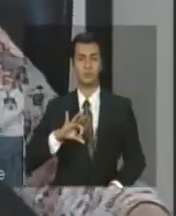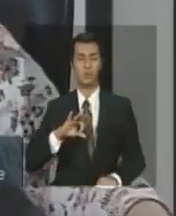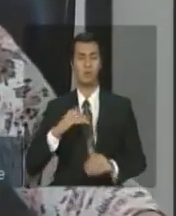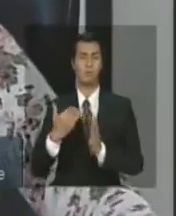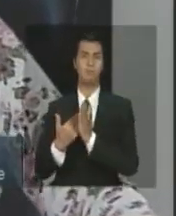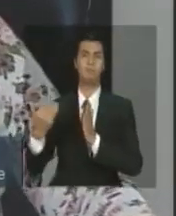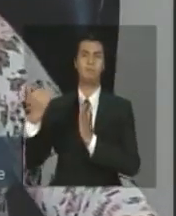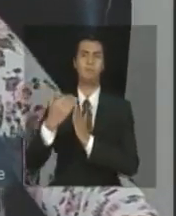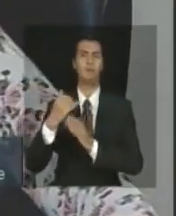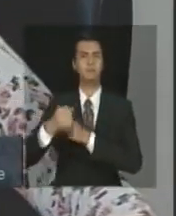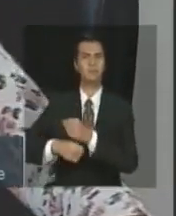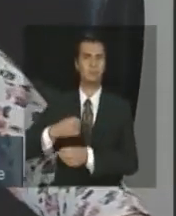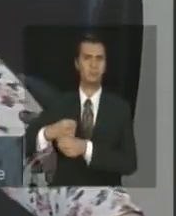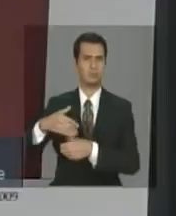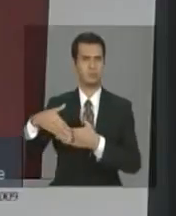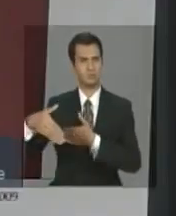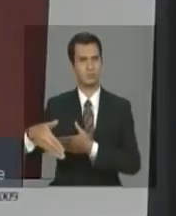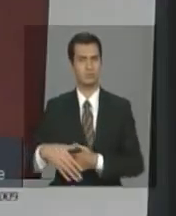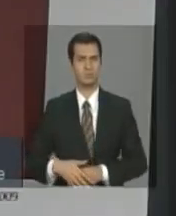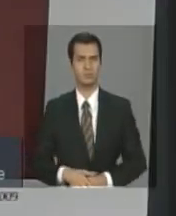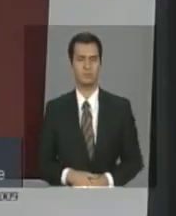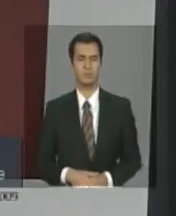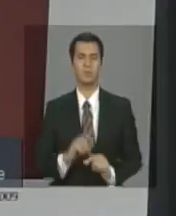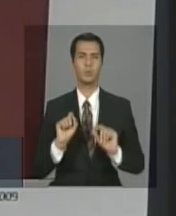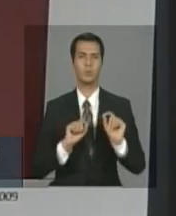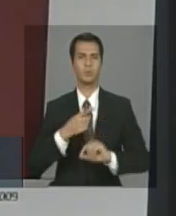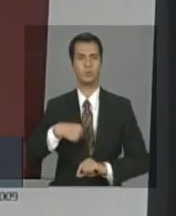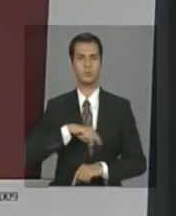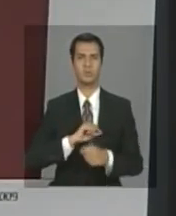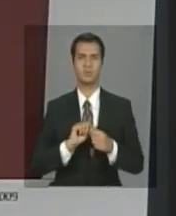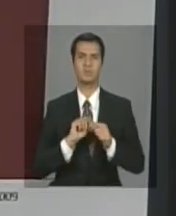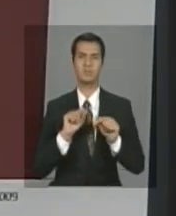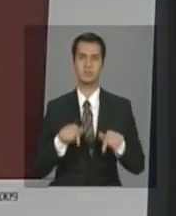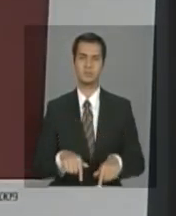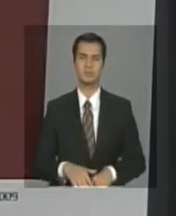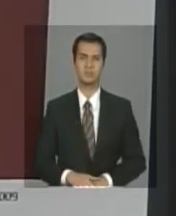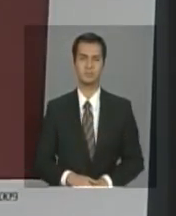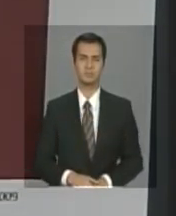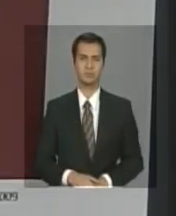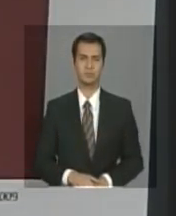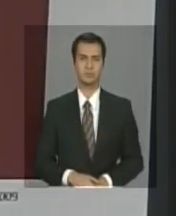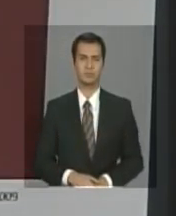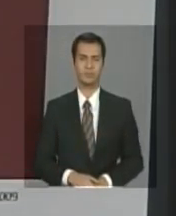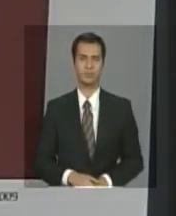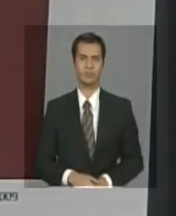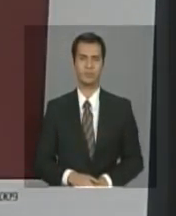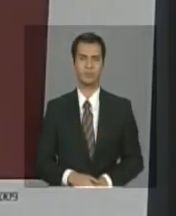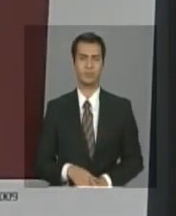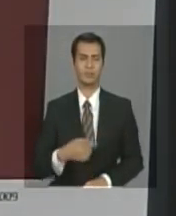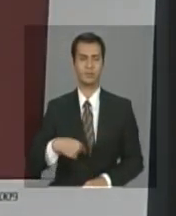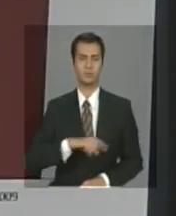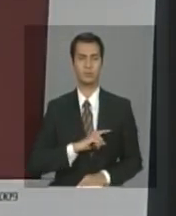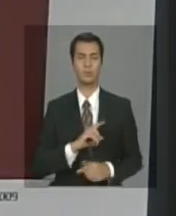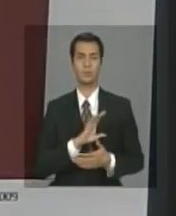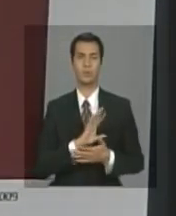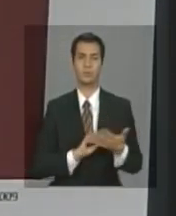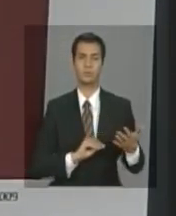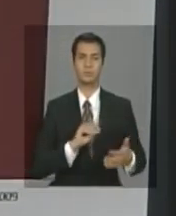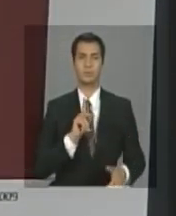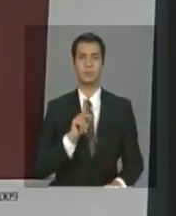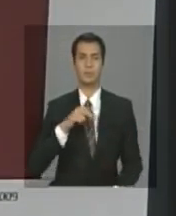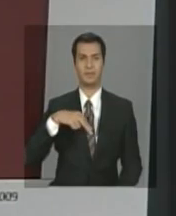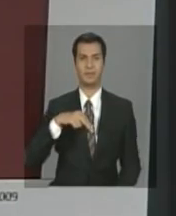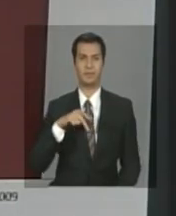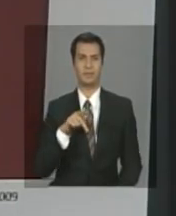inflação. Então, o que a gente está fazendo aqui? Nós pegamos, na verdade, pegamos a PNAD de 2001 também,